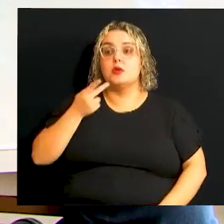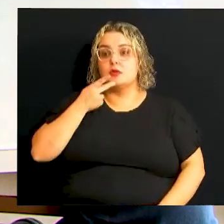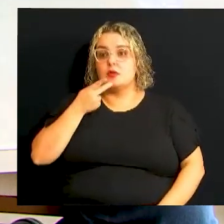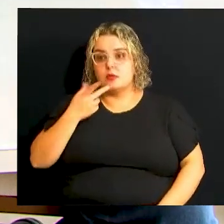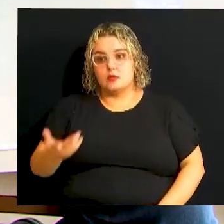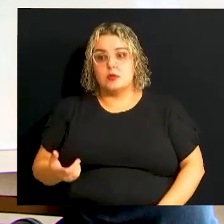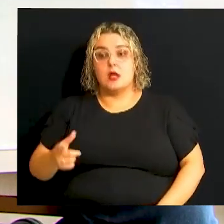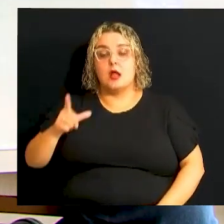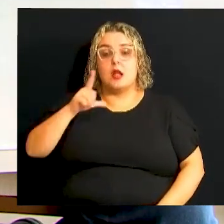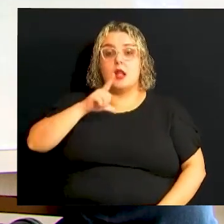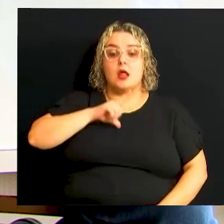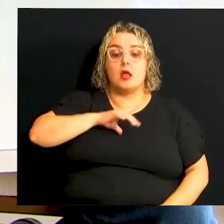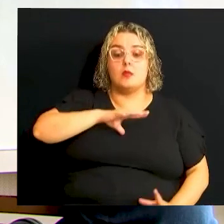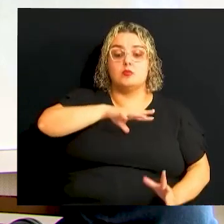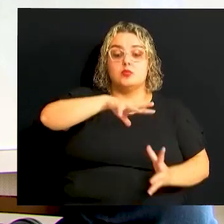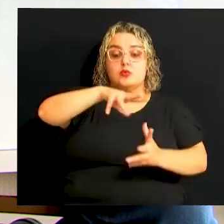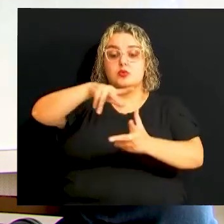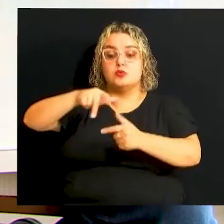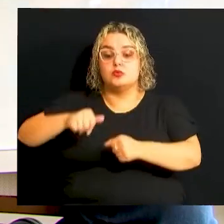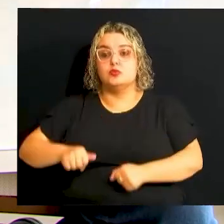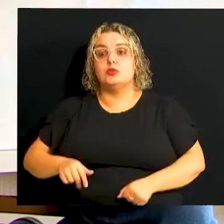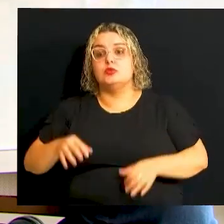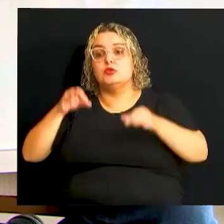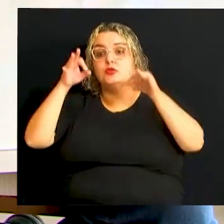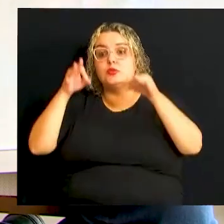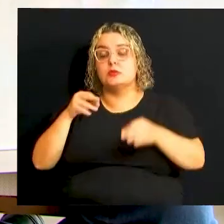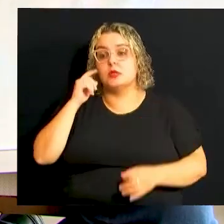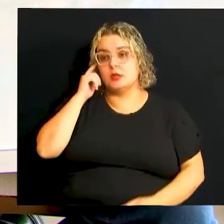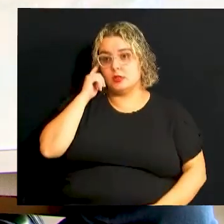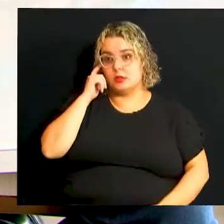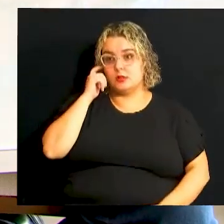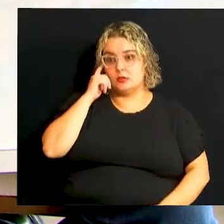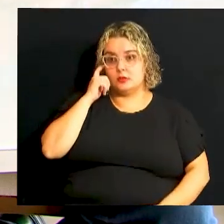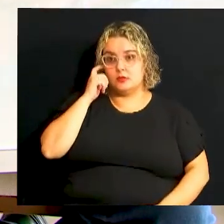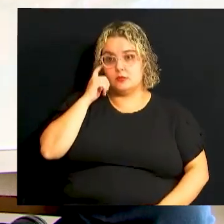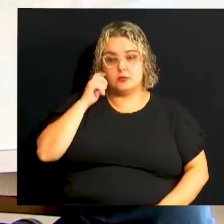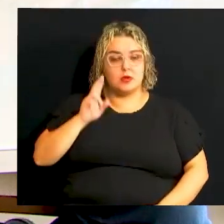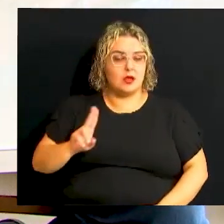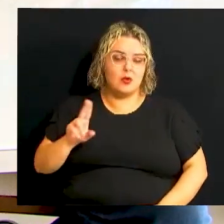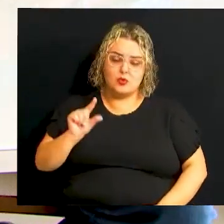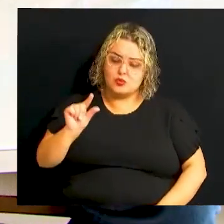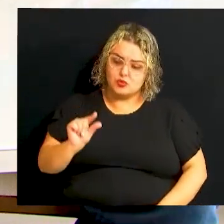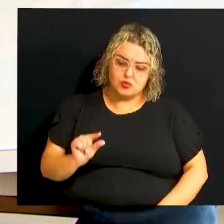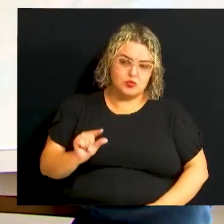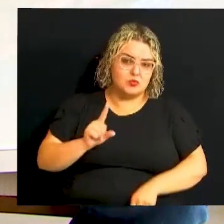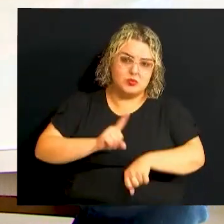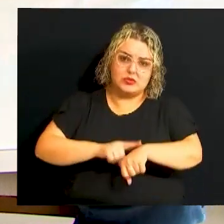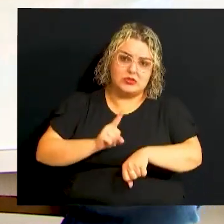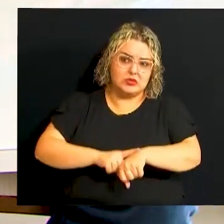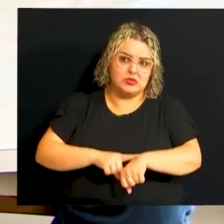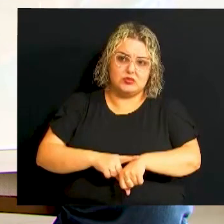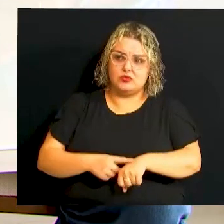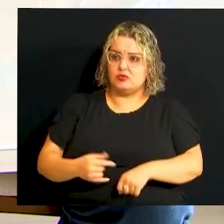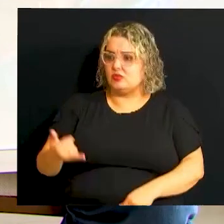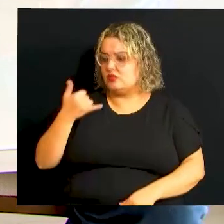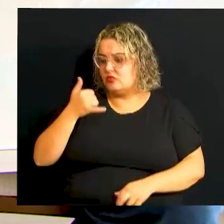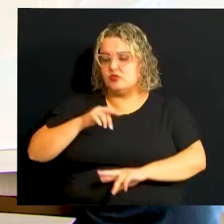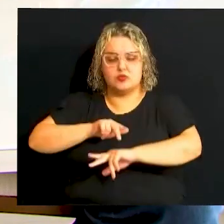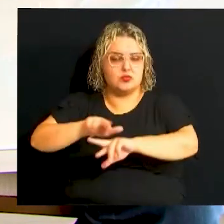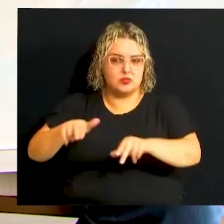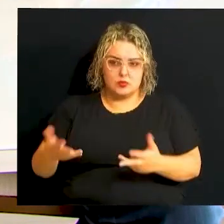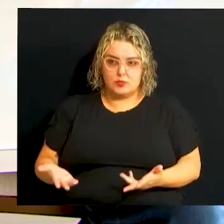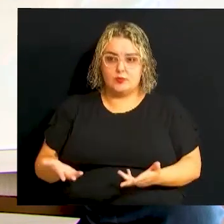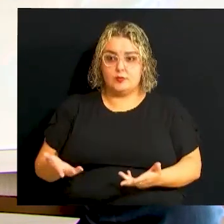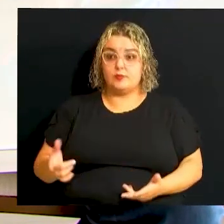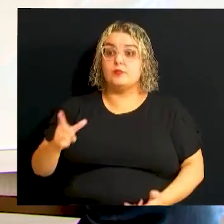importante frisar. Nós temos um mundo ideal, que o que seria o ideal? É o uso mínimo de